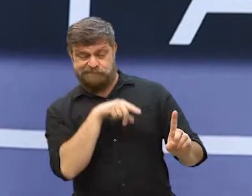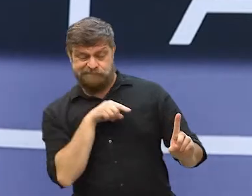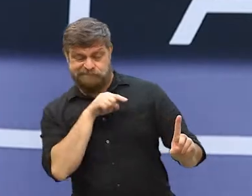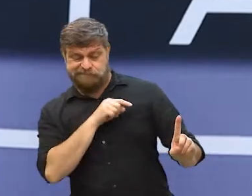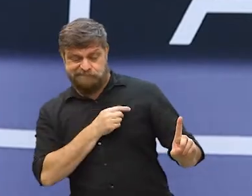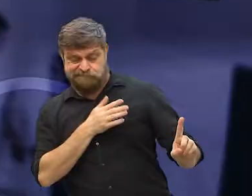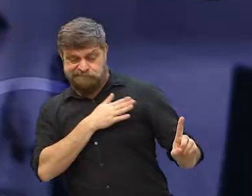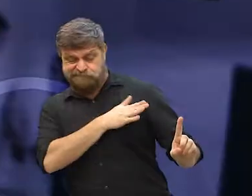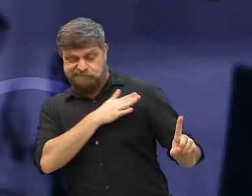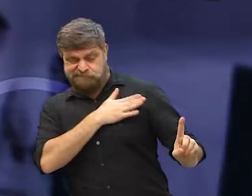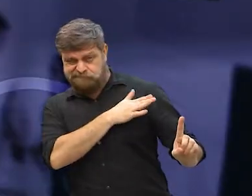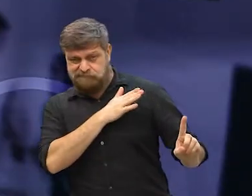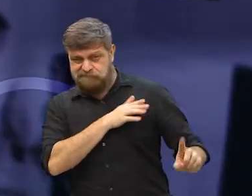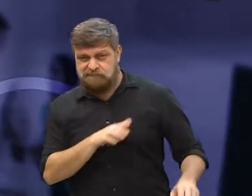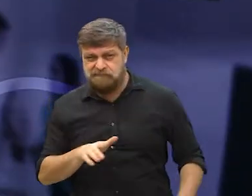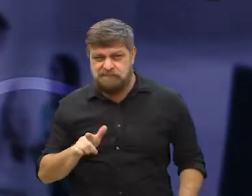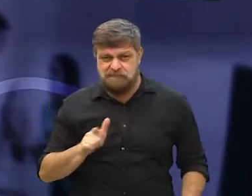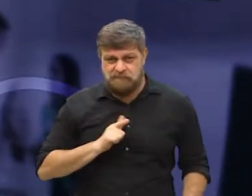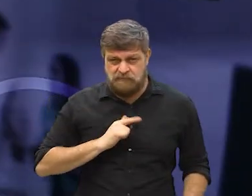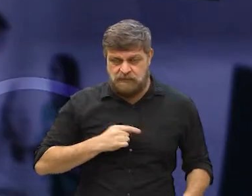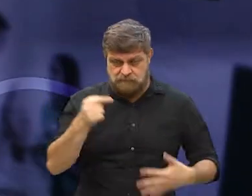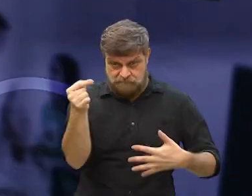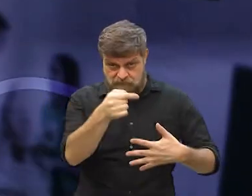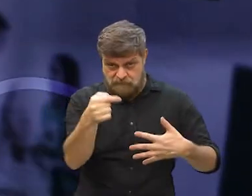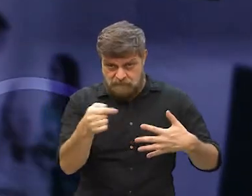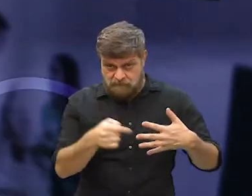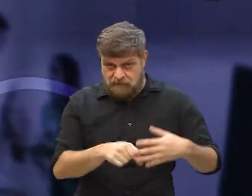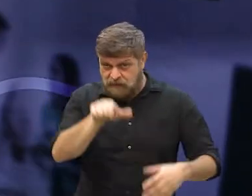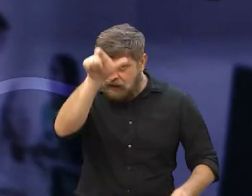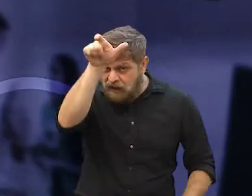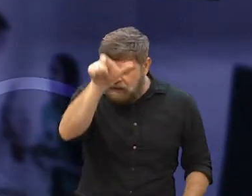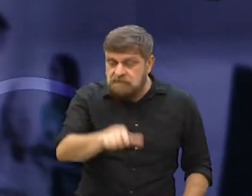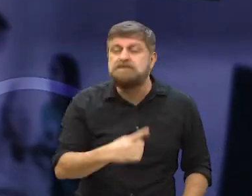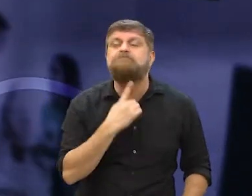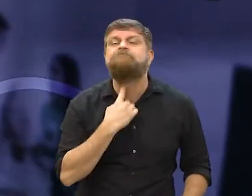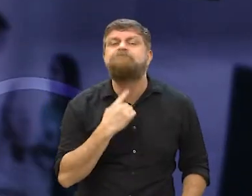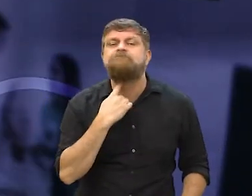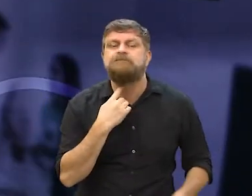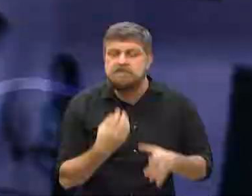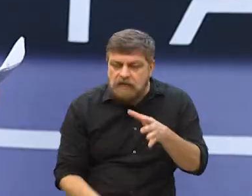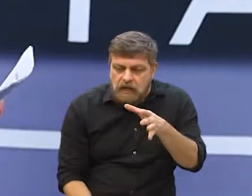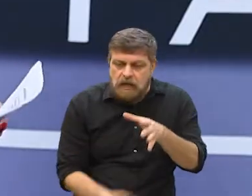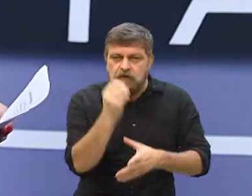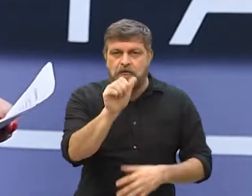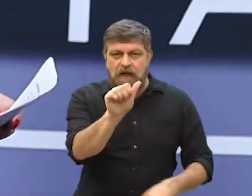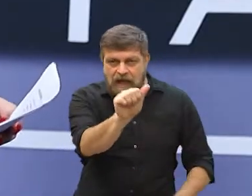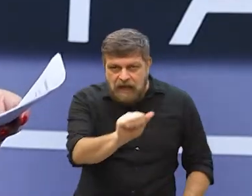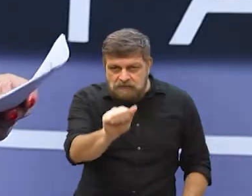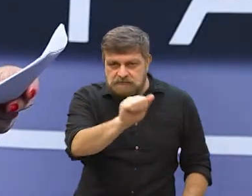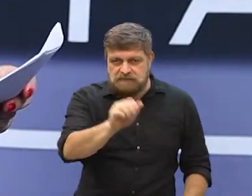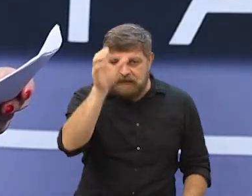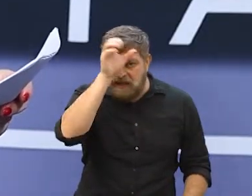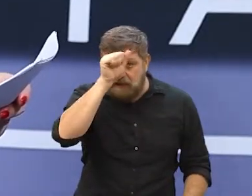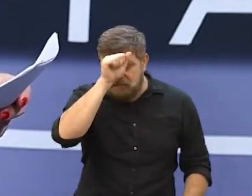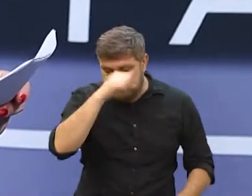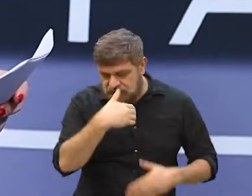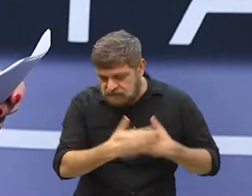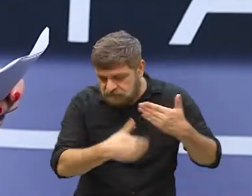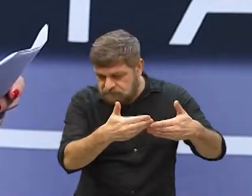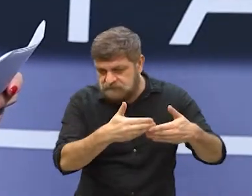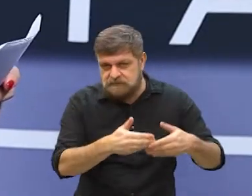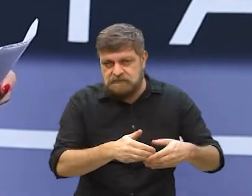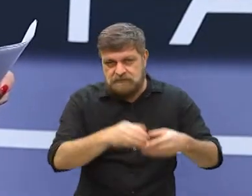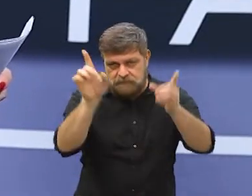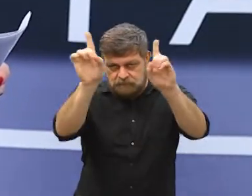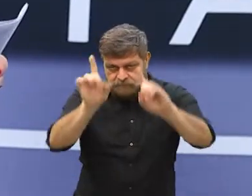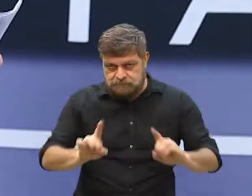de negação, entre outros motivos que levaram você a fundar, né, Valdirene, a Associação de Aprendizagem e Desenvolvimento da Pessoa